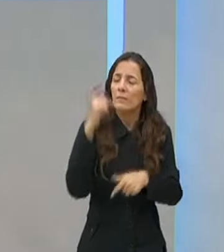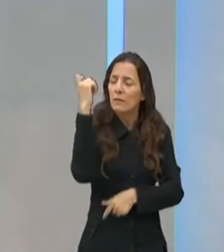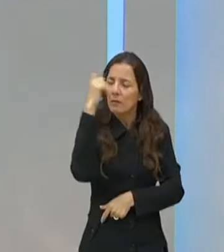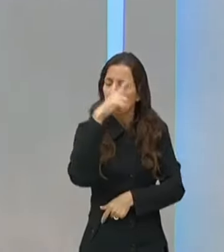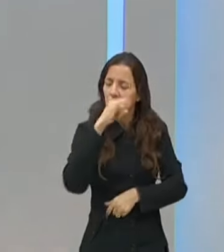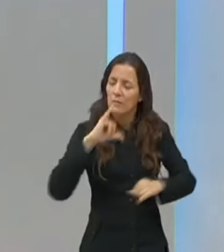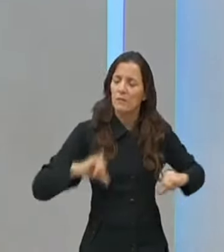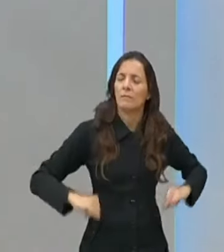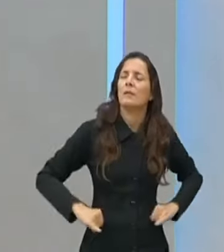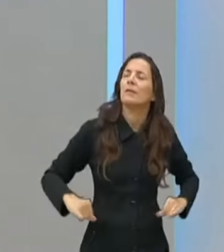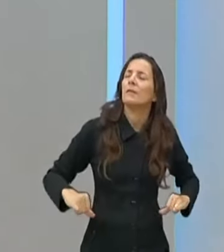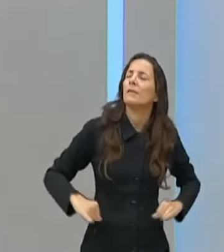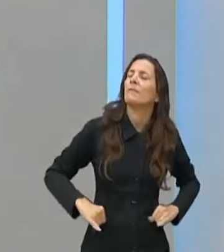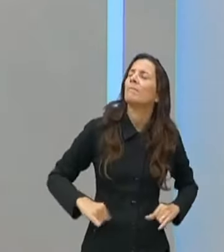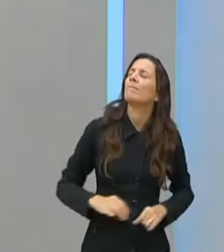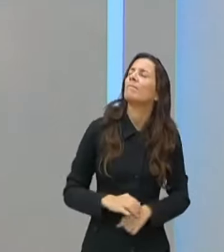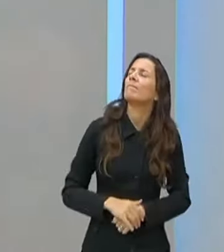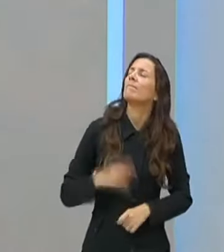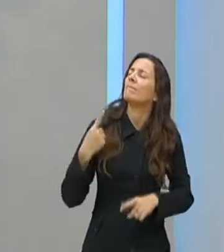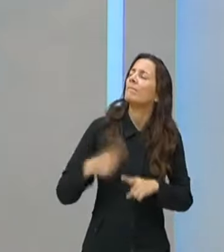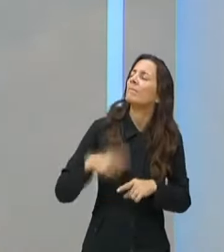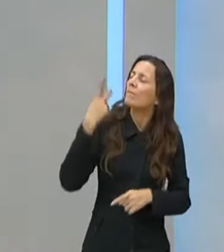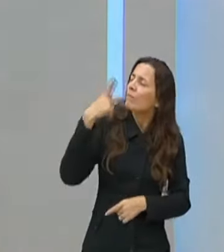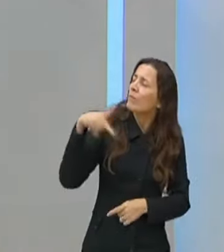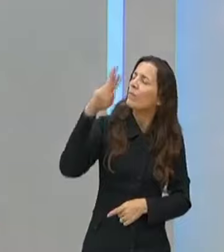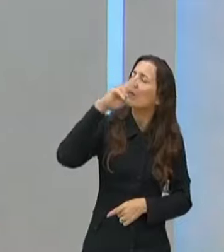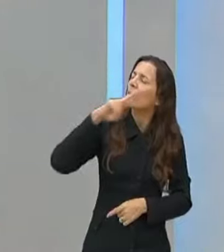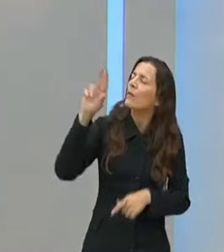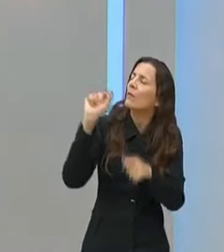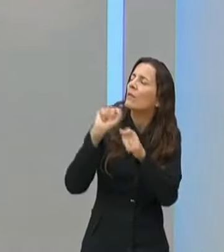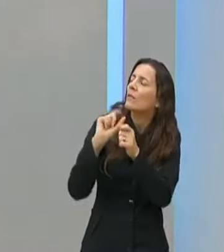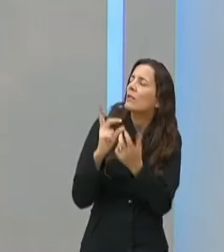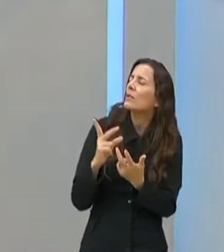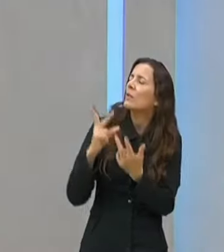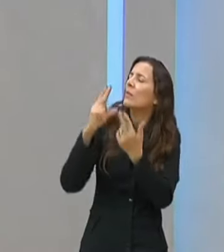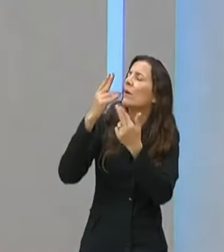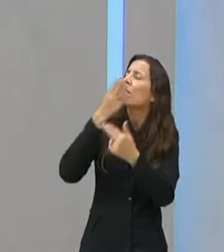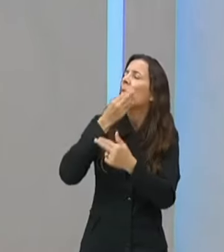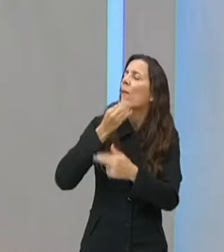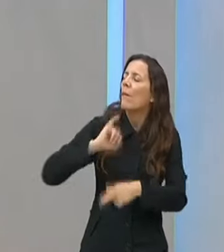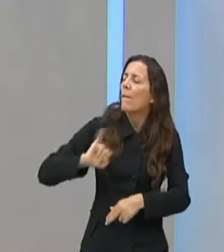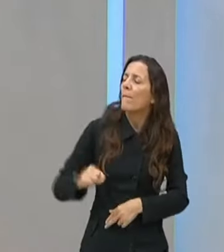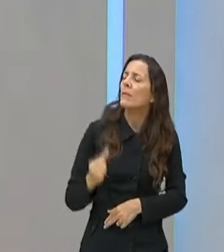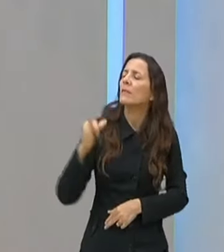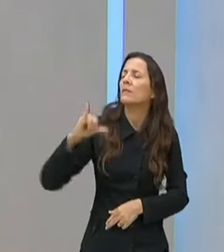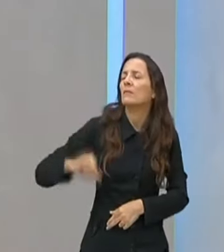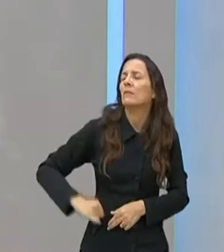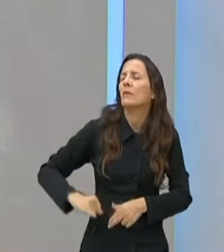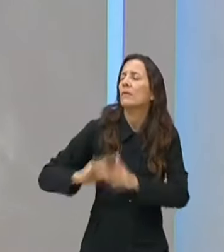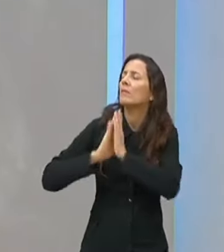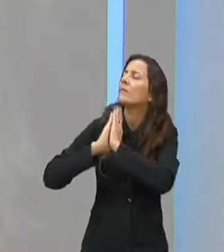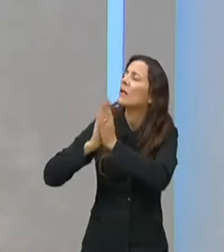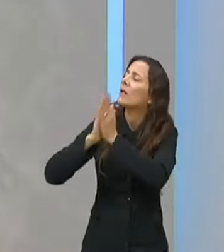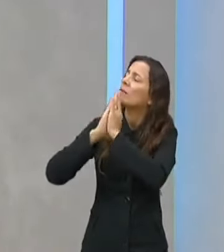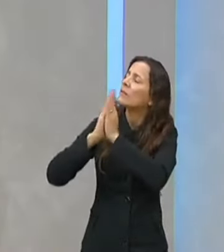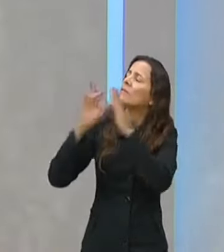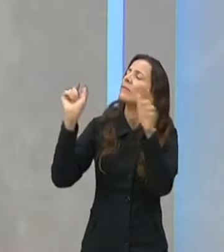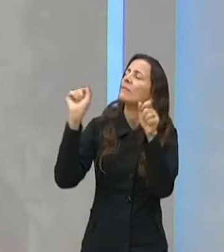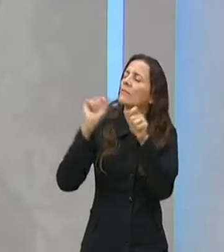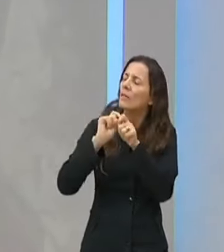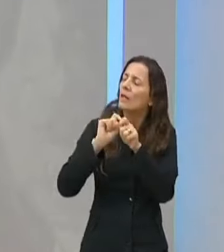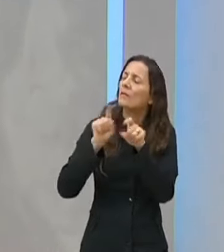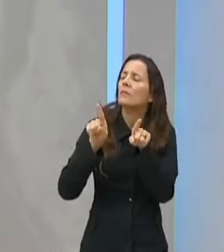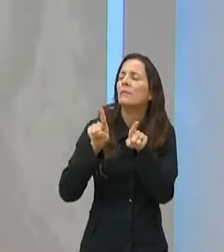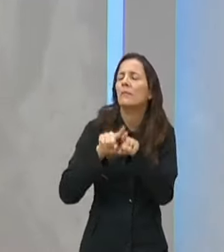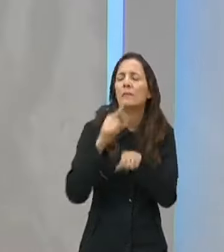sofrimento, como tu fizestes com Jó, faz também, Senhor, com aqueles que tu